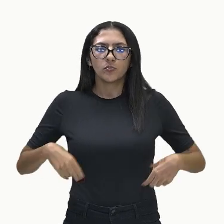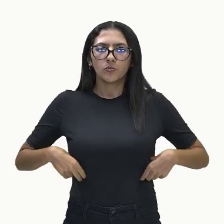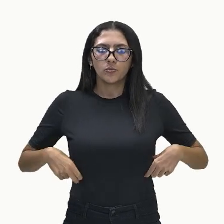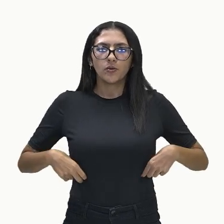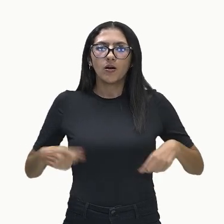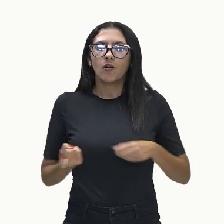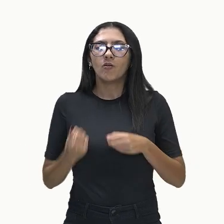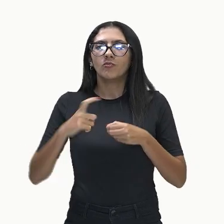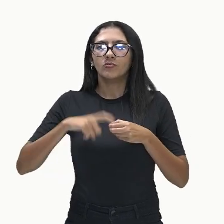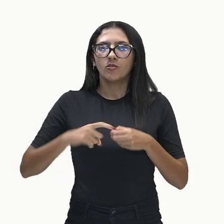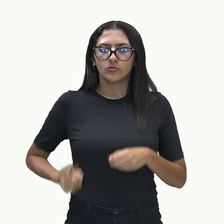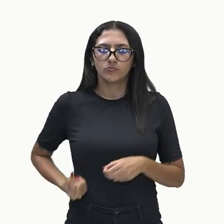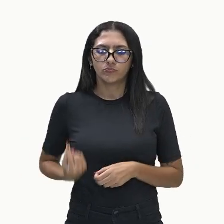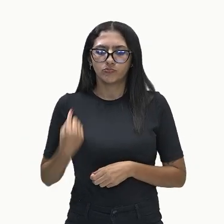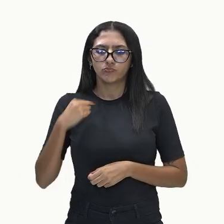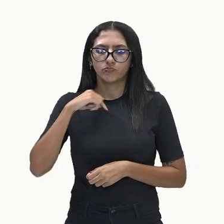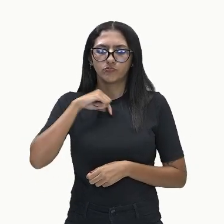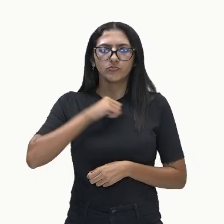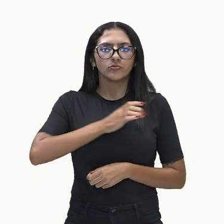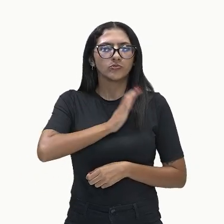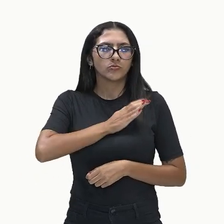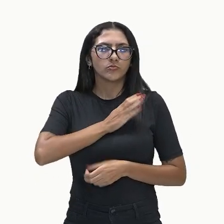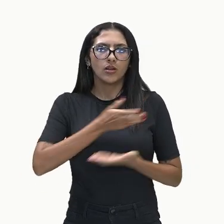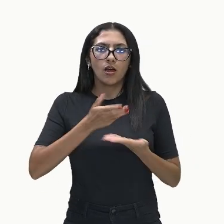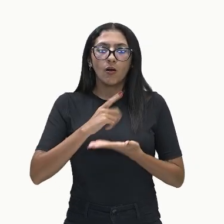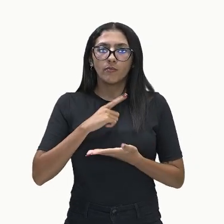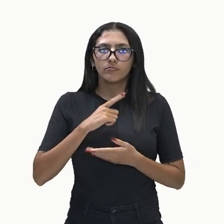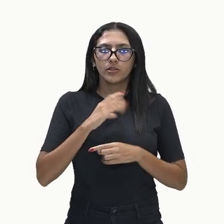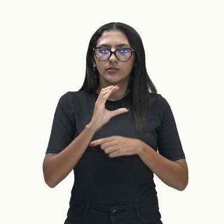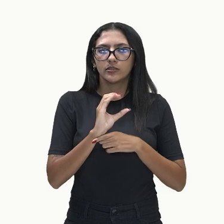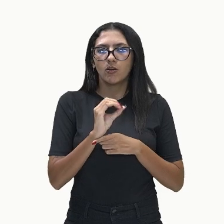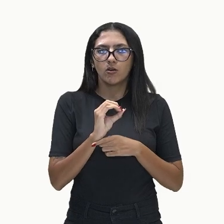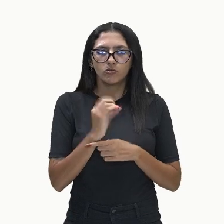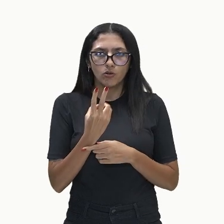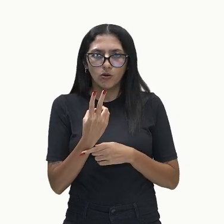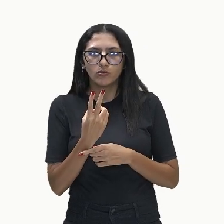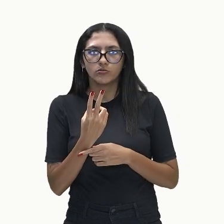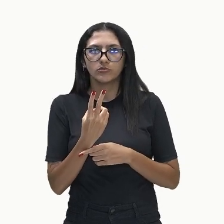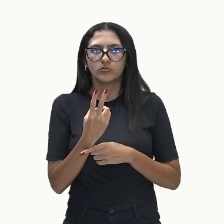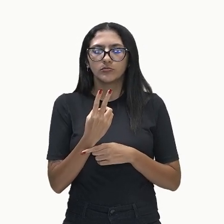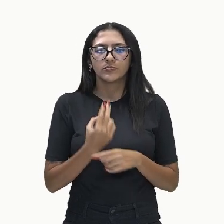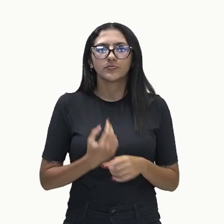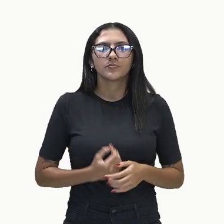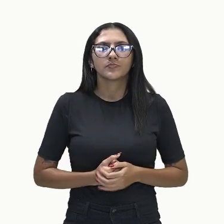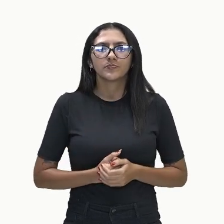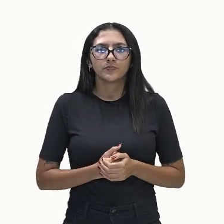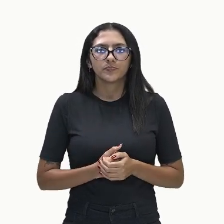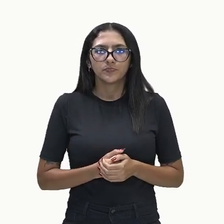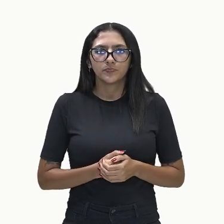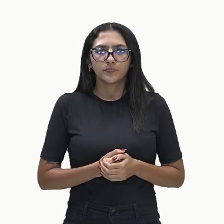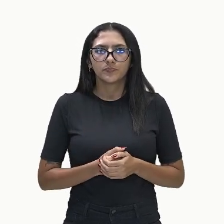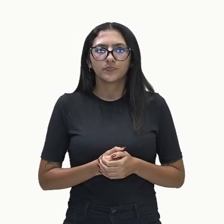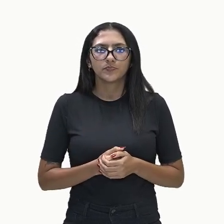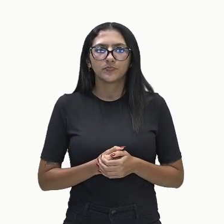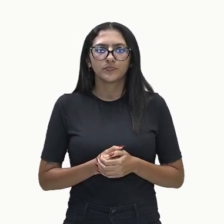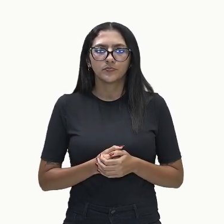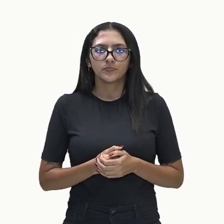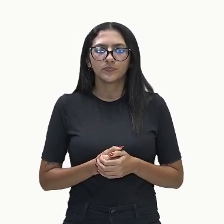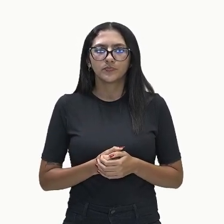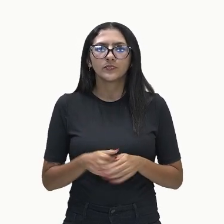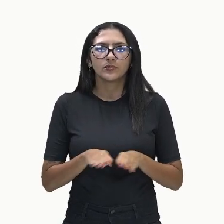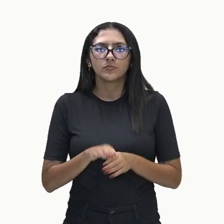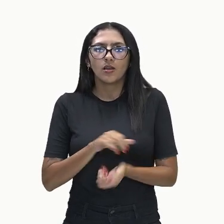sangue rico em gás carbônico. E a veia pulmonar,